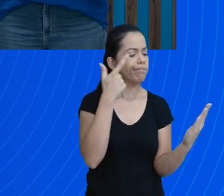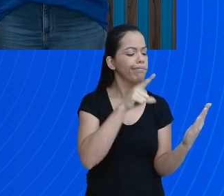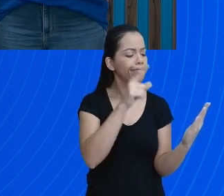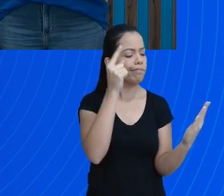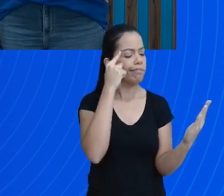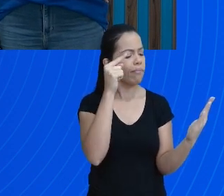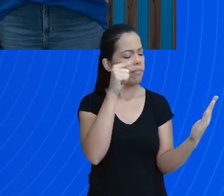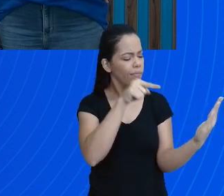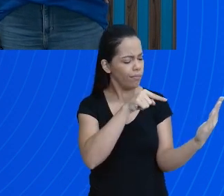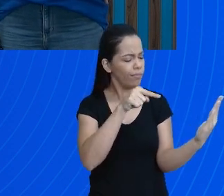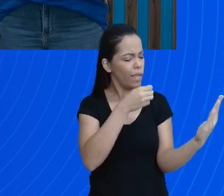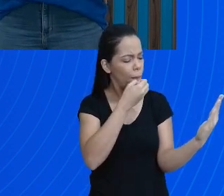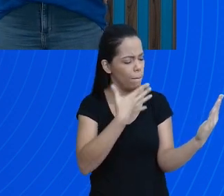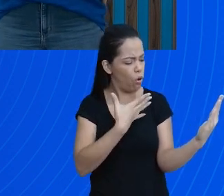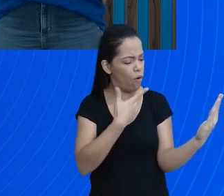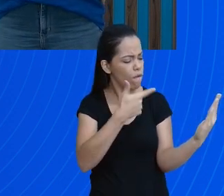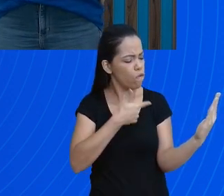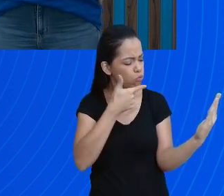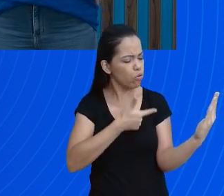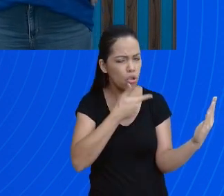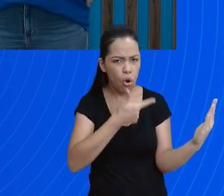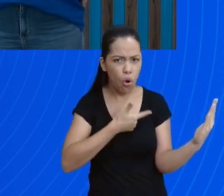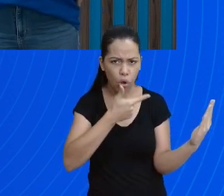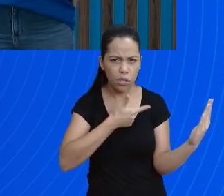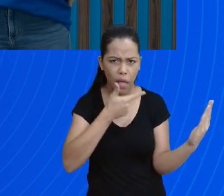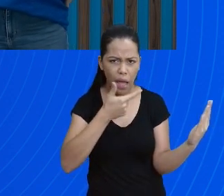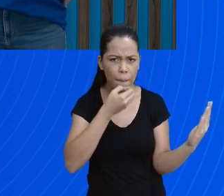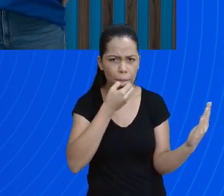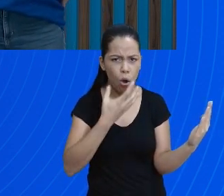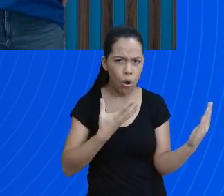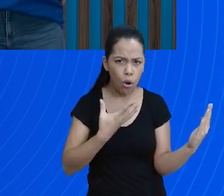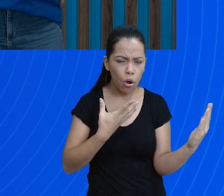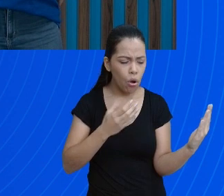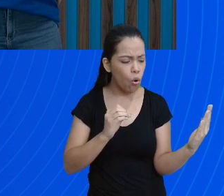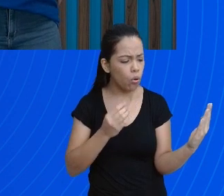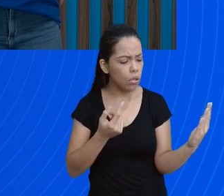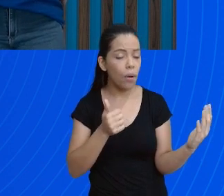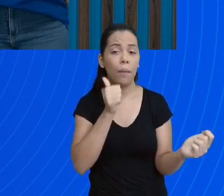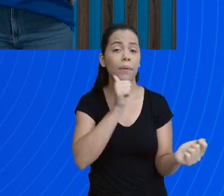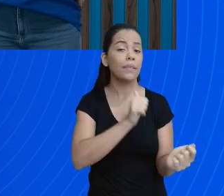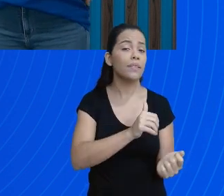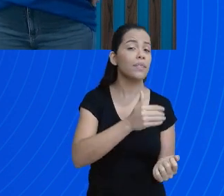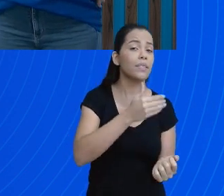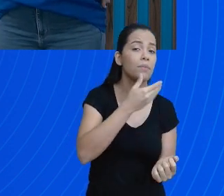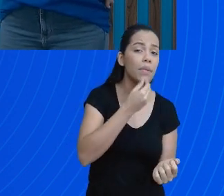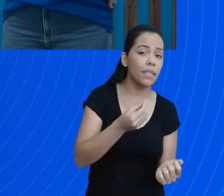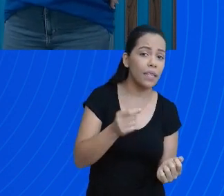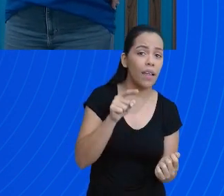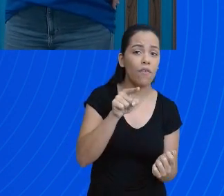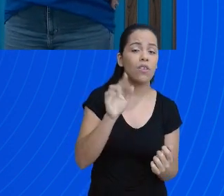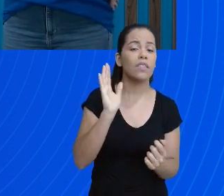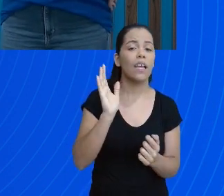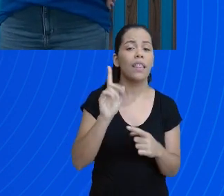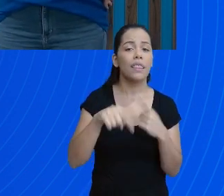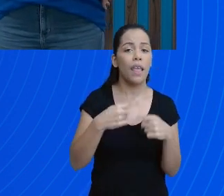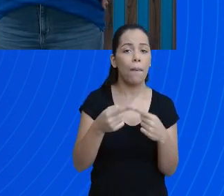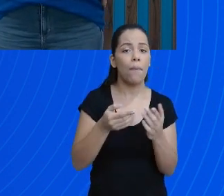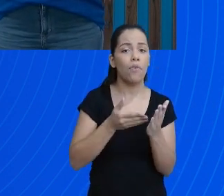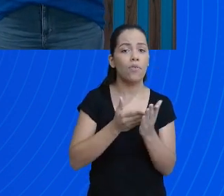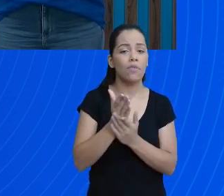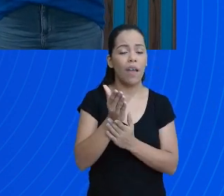esse argumento funciona ou não? E meninos e meninas, vocês em breve entrarão no mundo